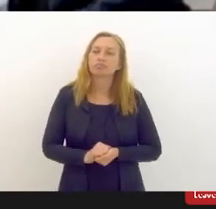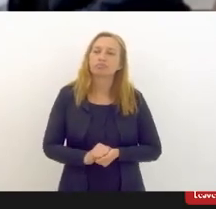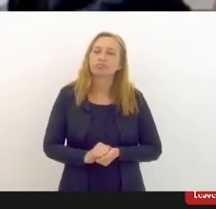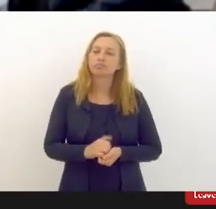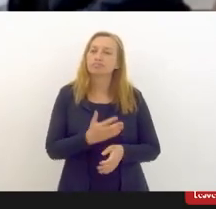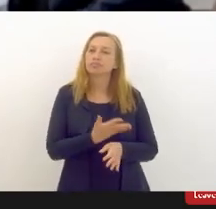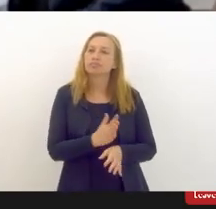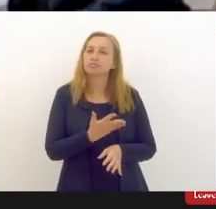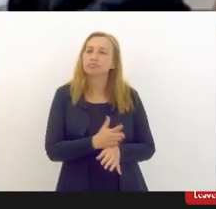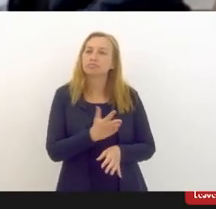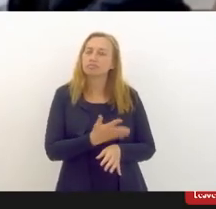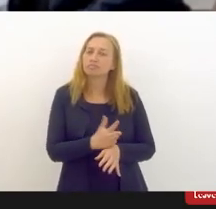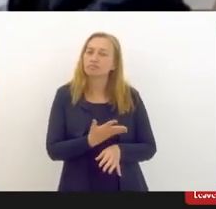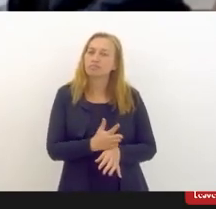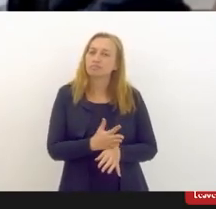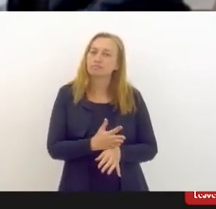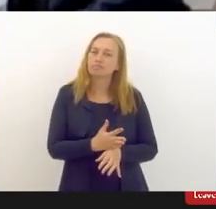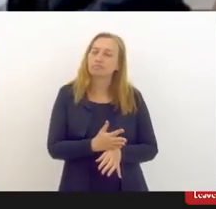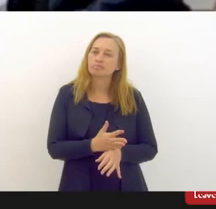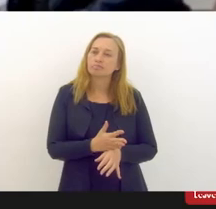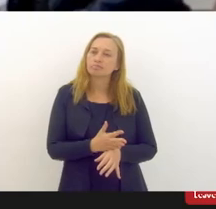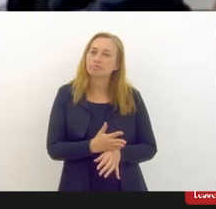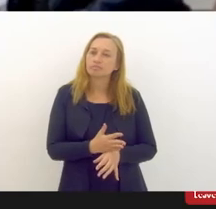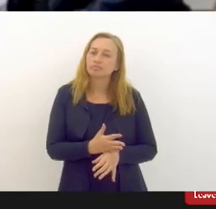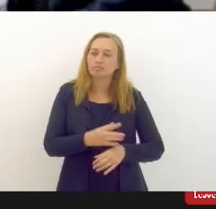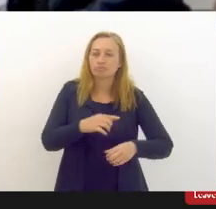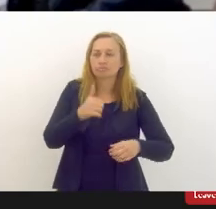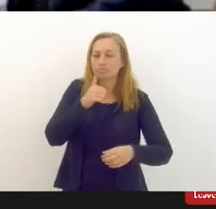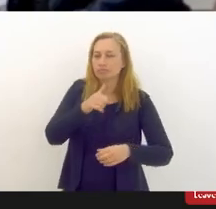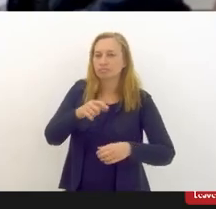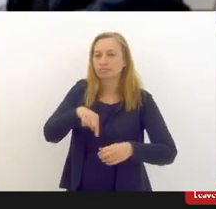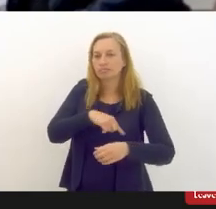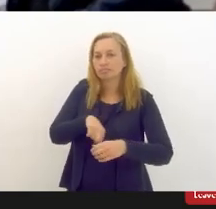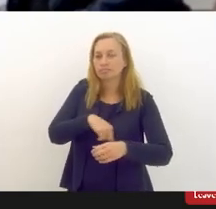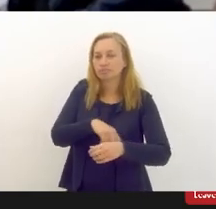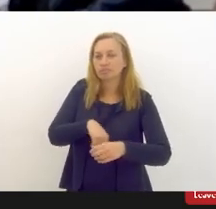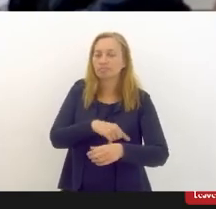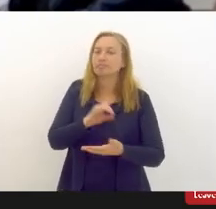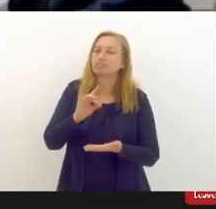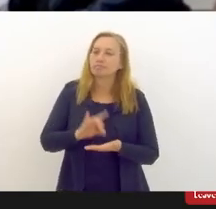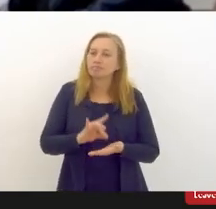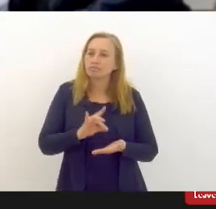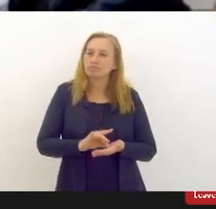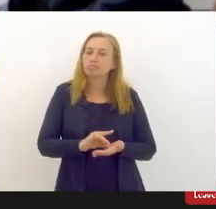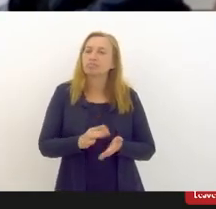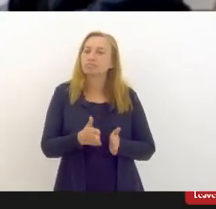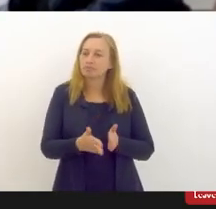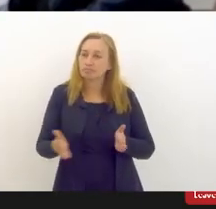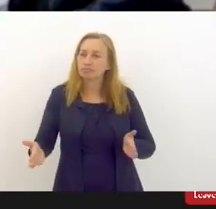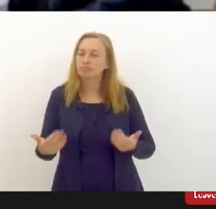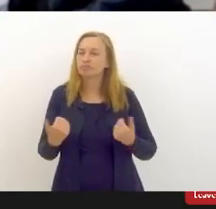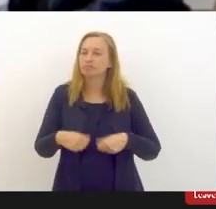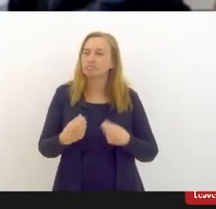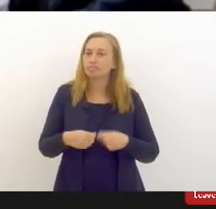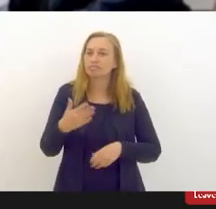das manipuladoras. A gente compreende, verdade, que o processo tem que ser melhorado.